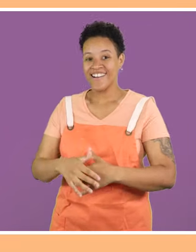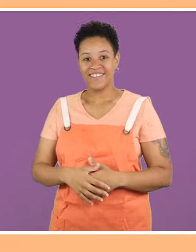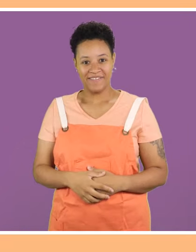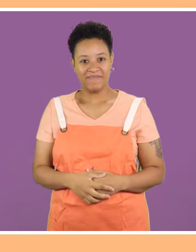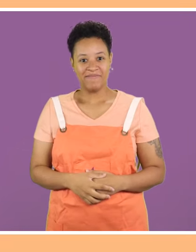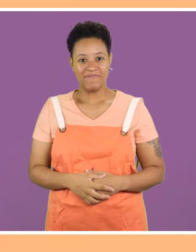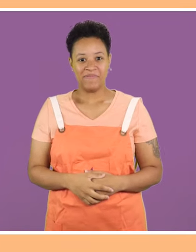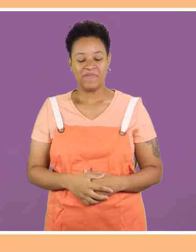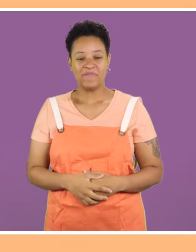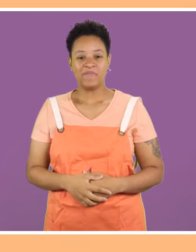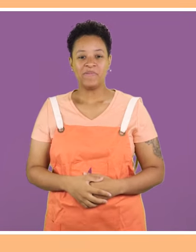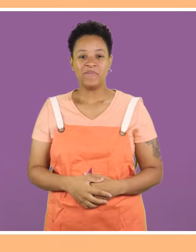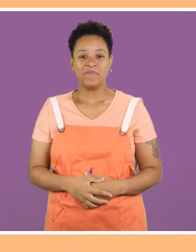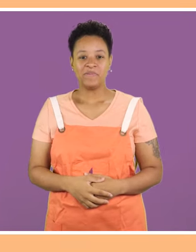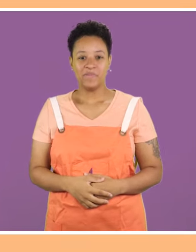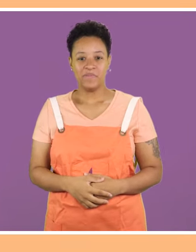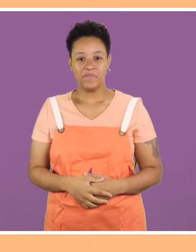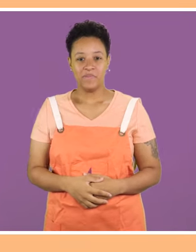linhas.